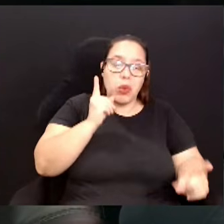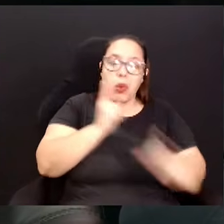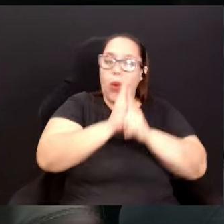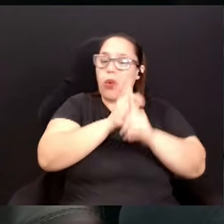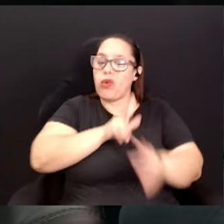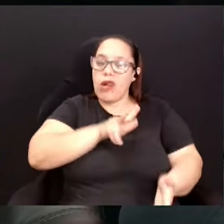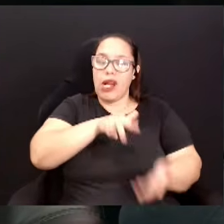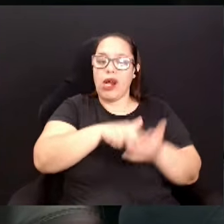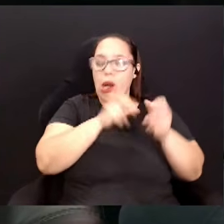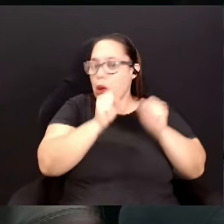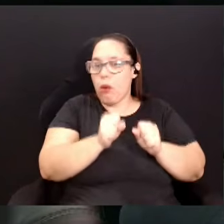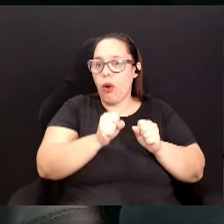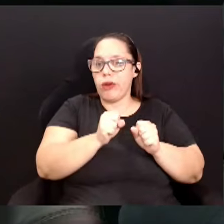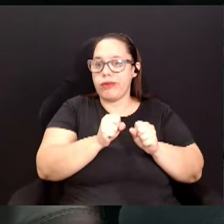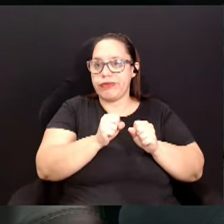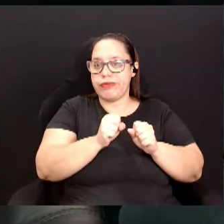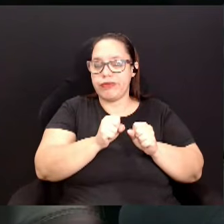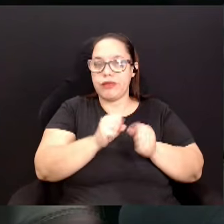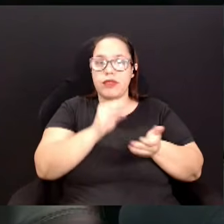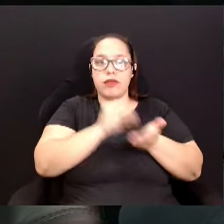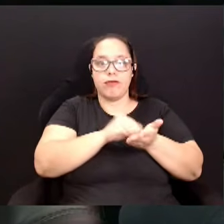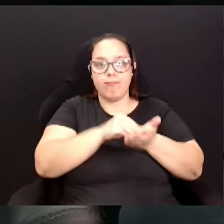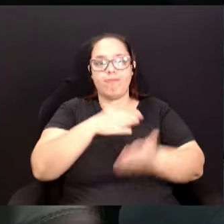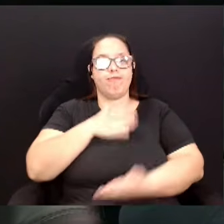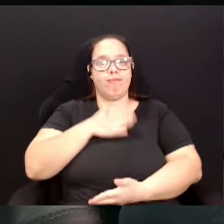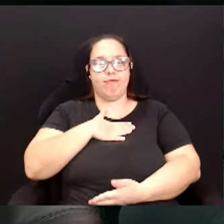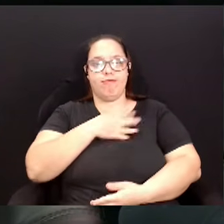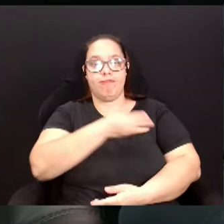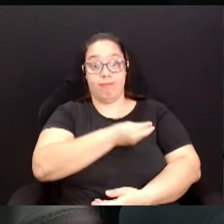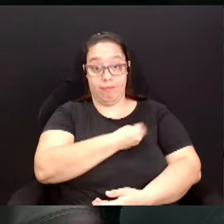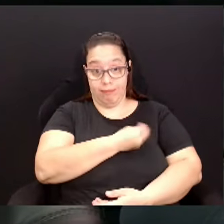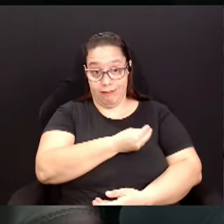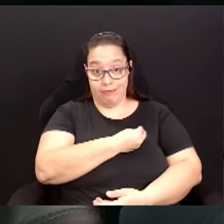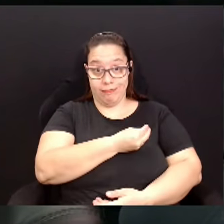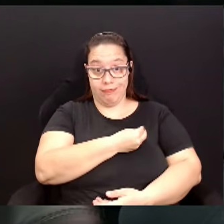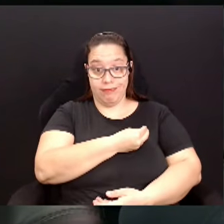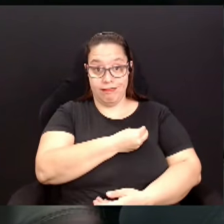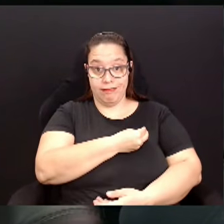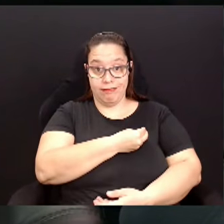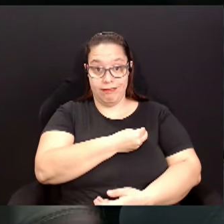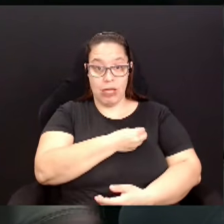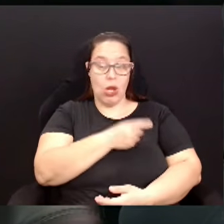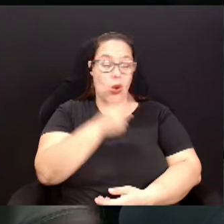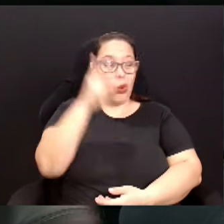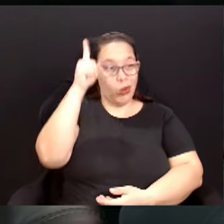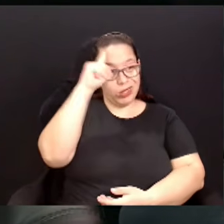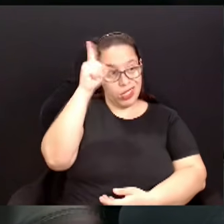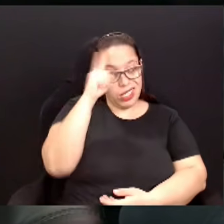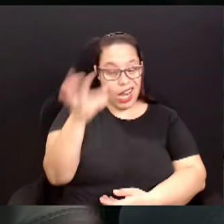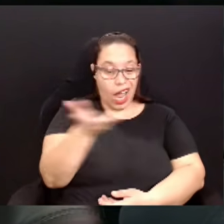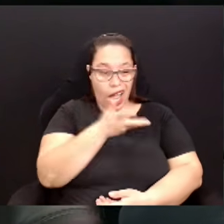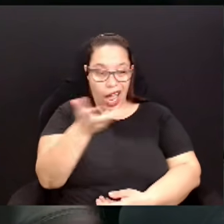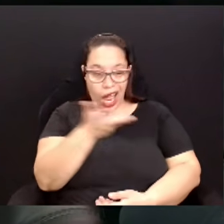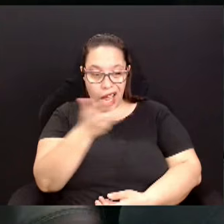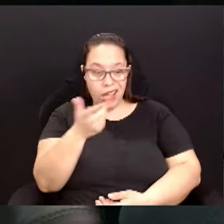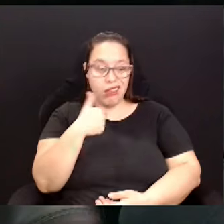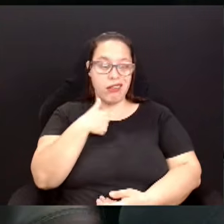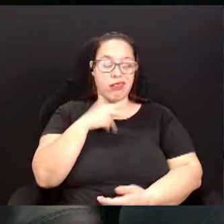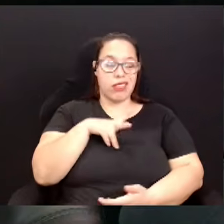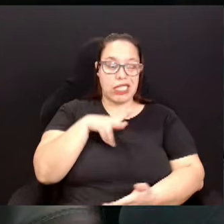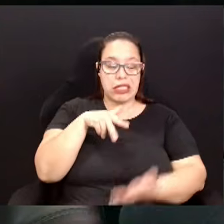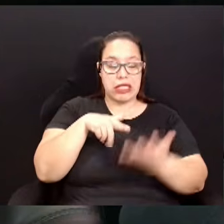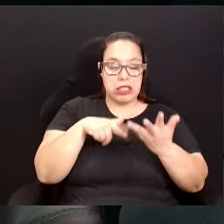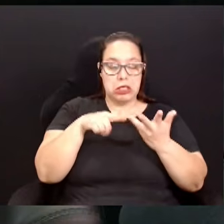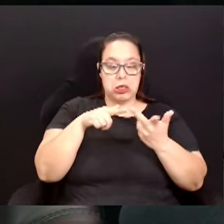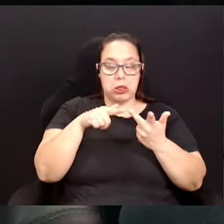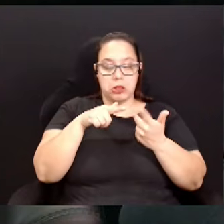Isso vai fazer falta na minha vida. Então, muitas vezes a correria que eu me imponho, muitas vezes é